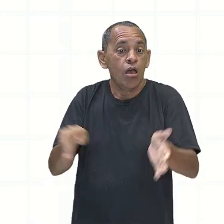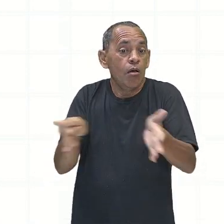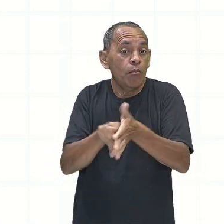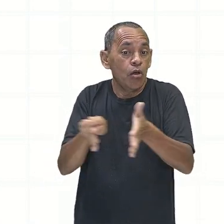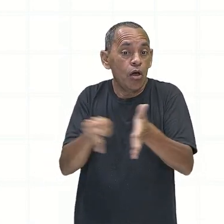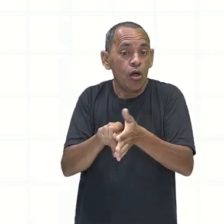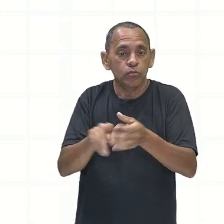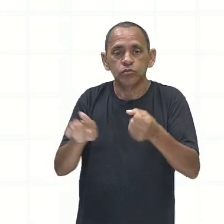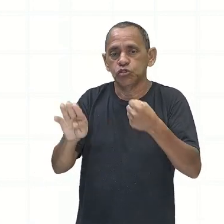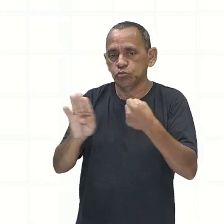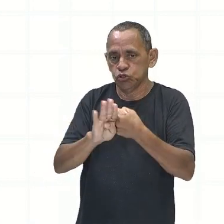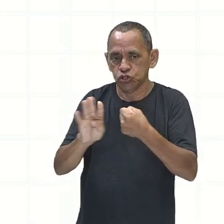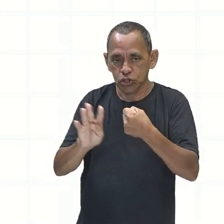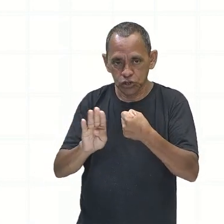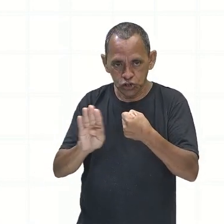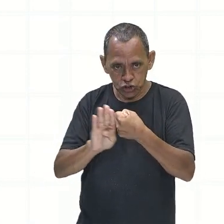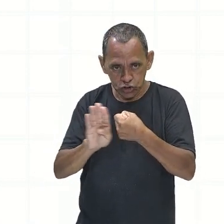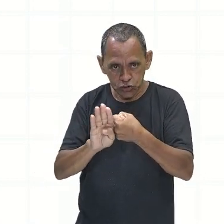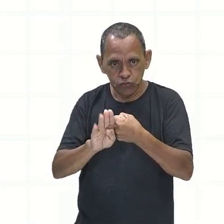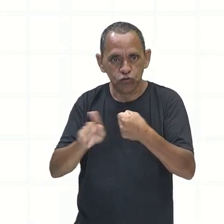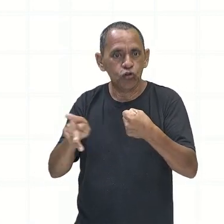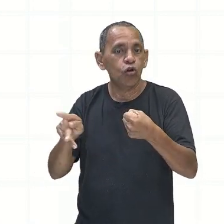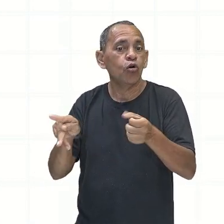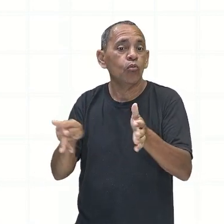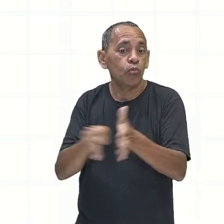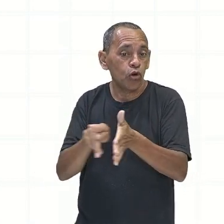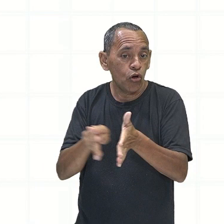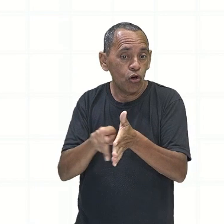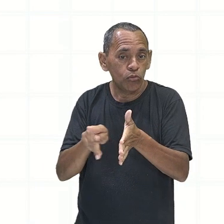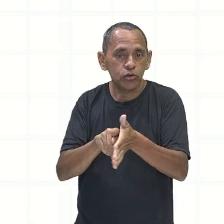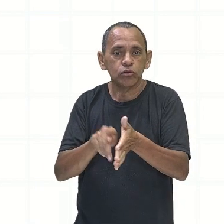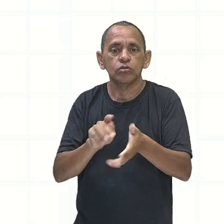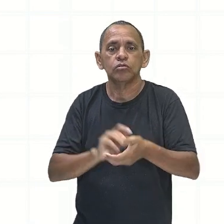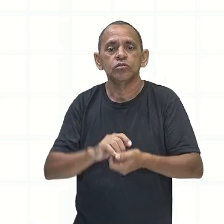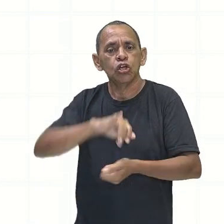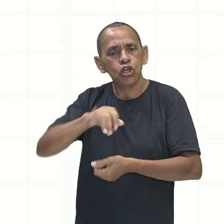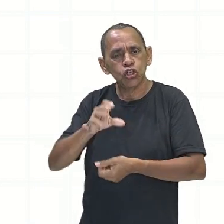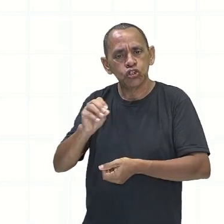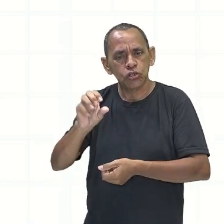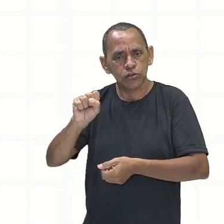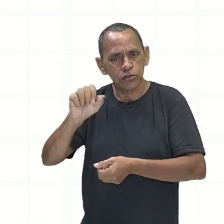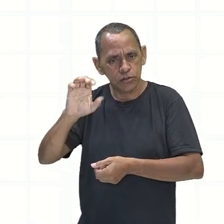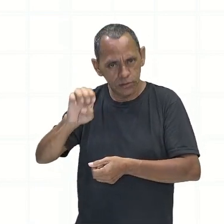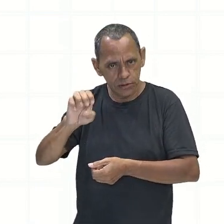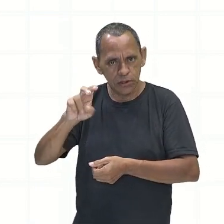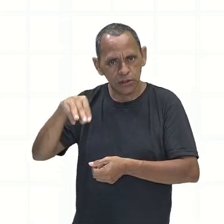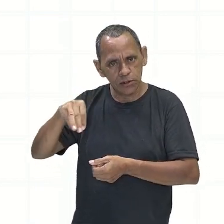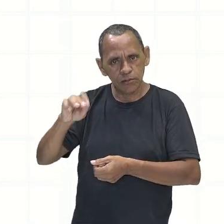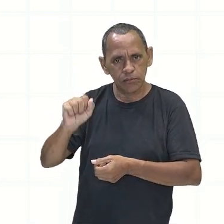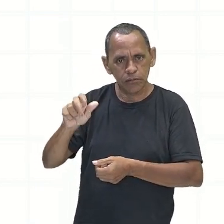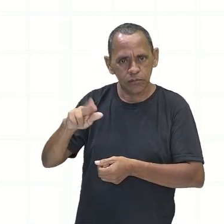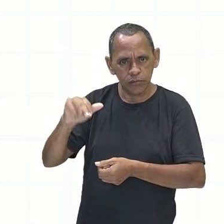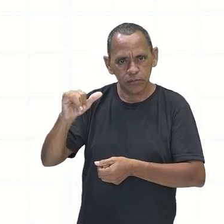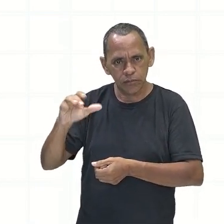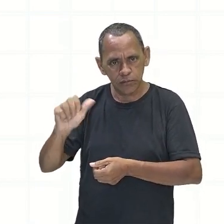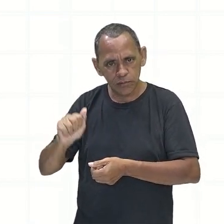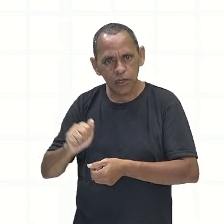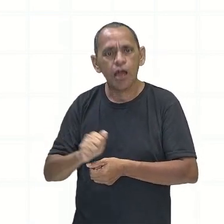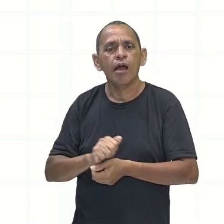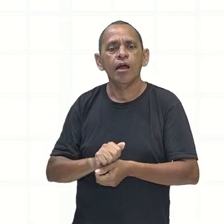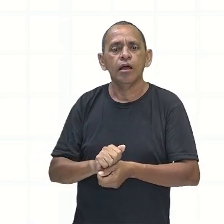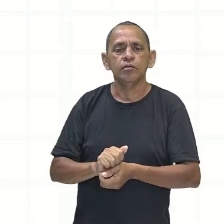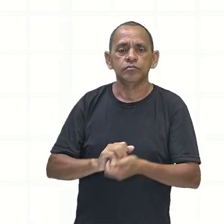pessoas, né? O nome de instituições, né? Nome próprio, José, Maria, João, né? O nome do banco, Banco do